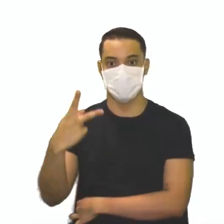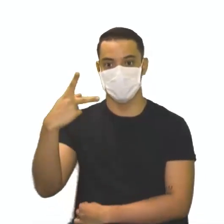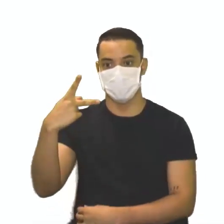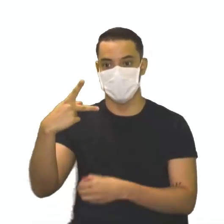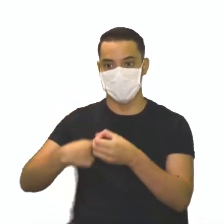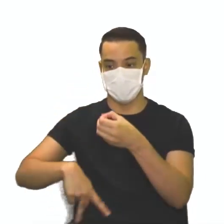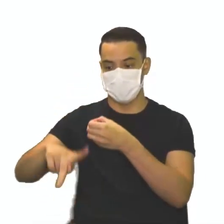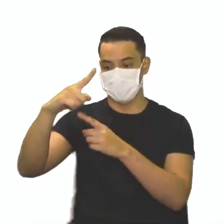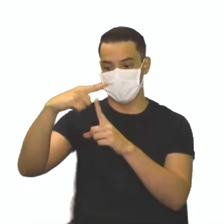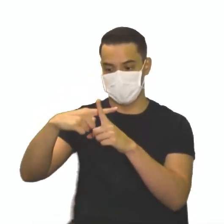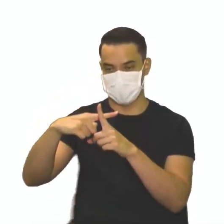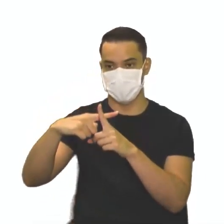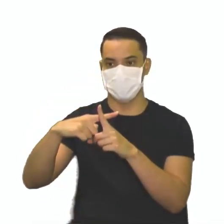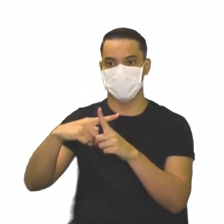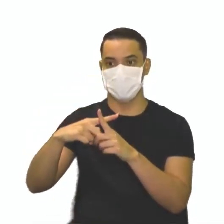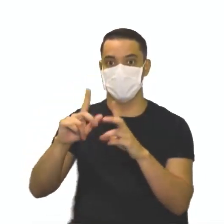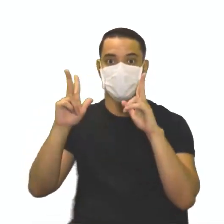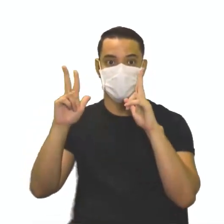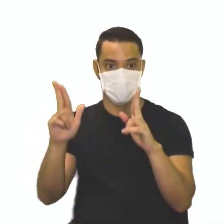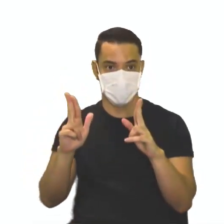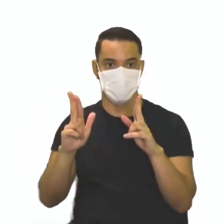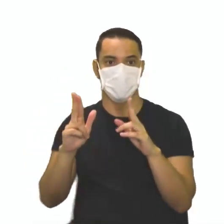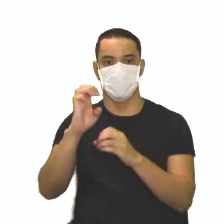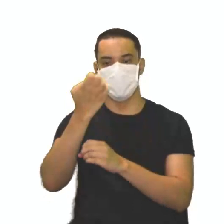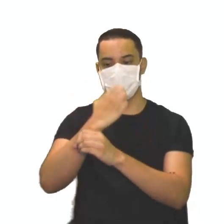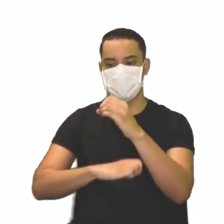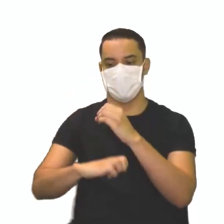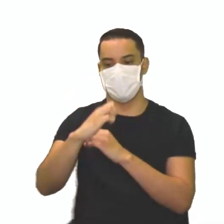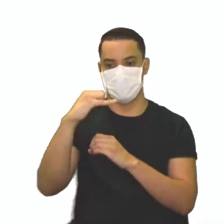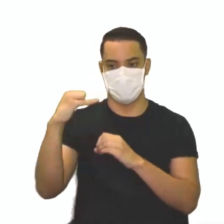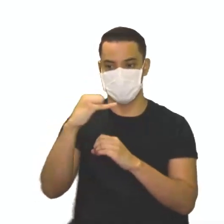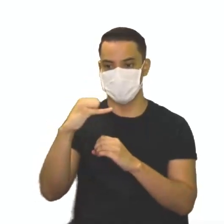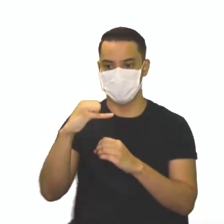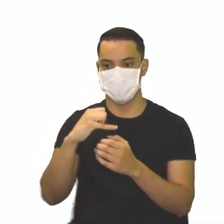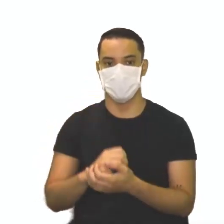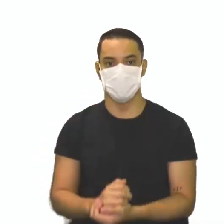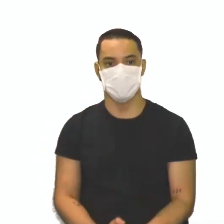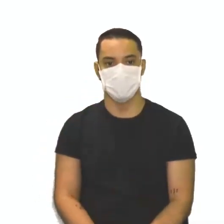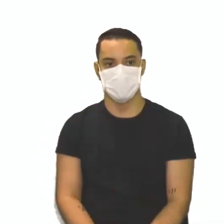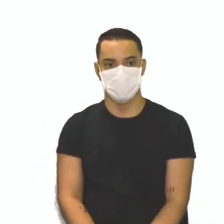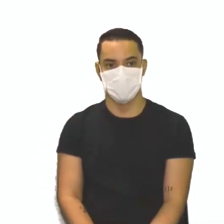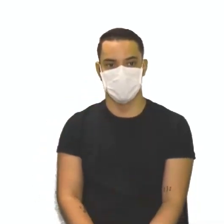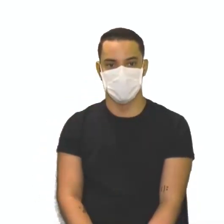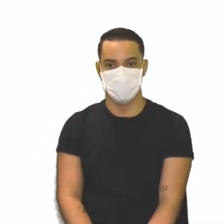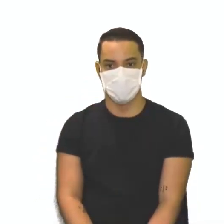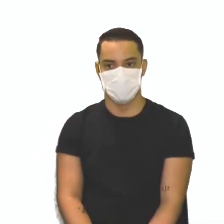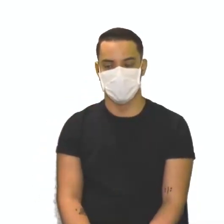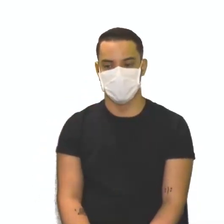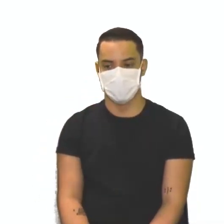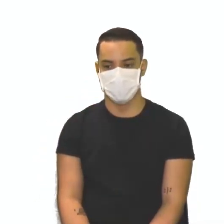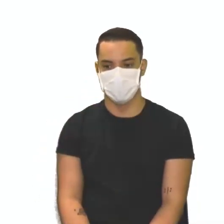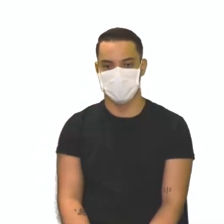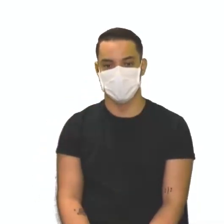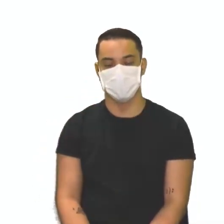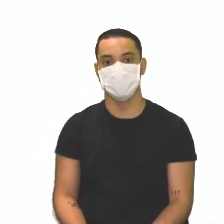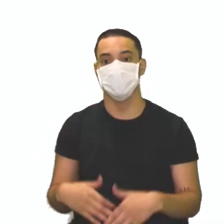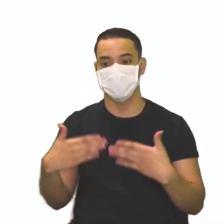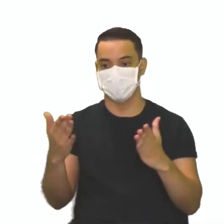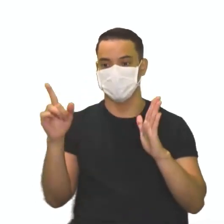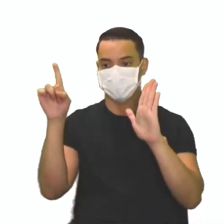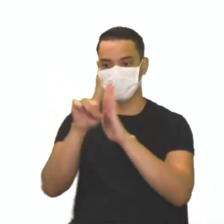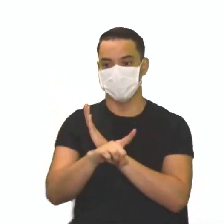prótons era igual ao número de elétrons, ok? O que fala aqui na questão?